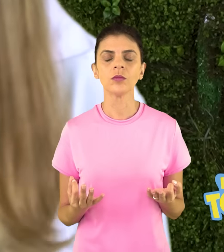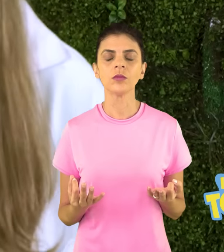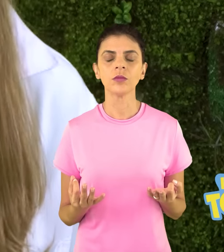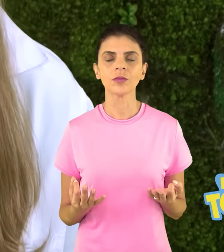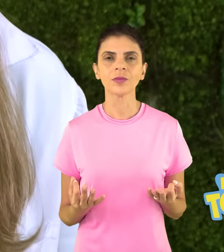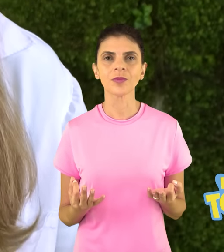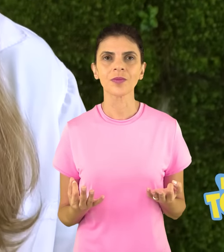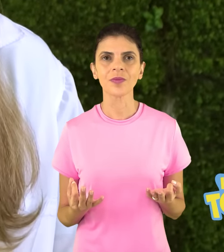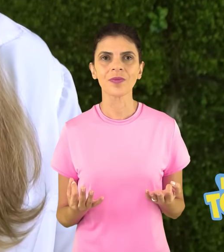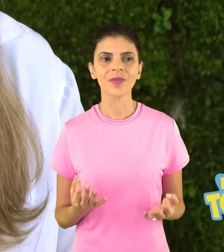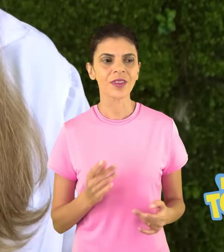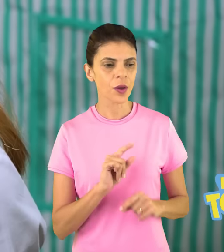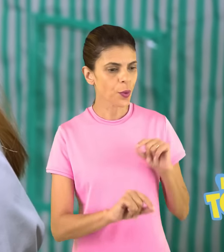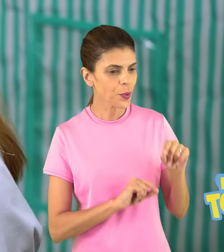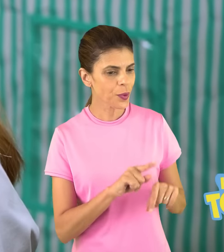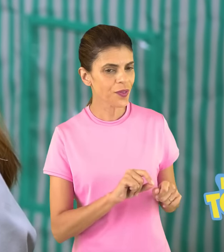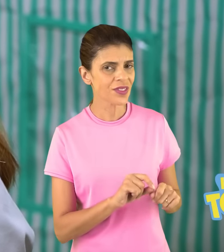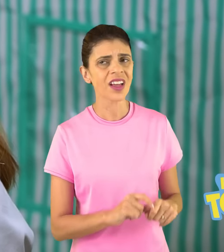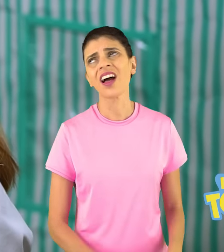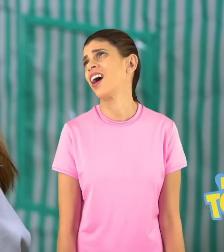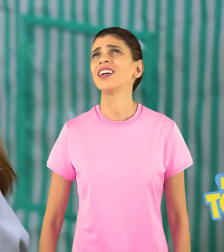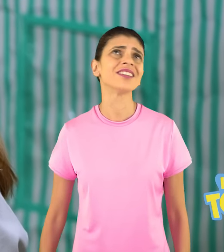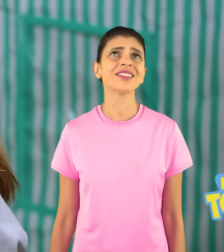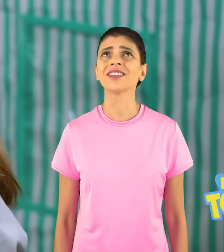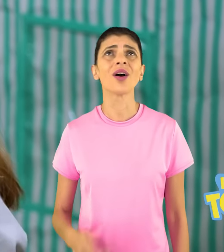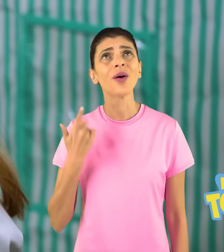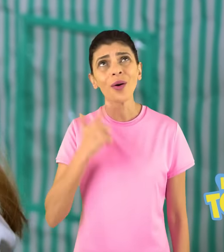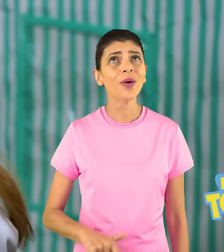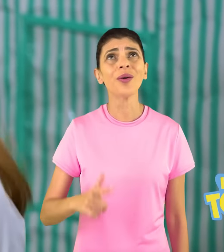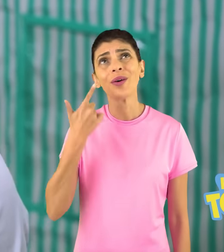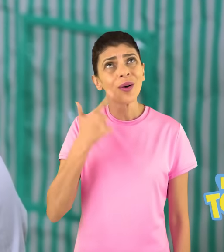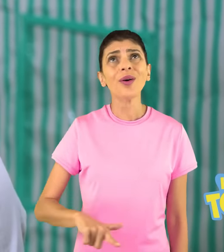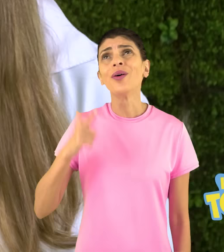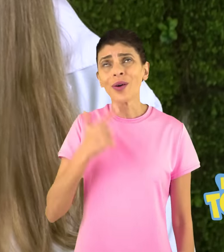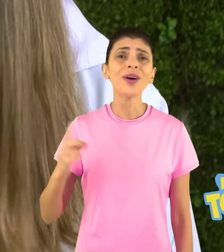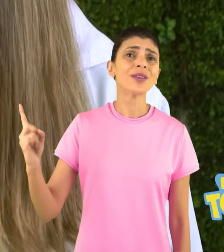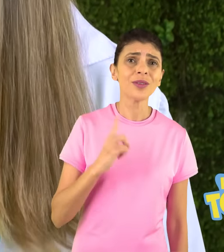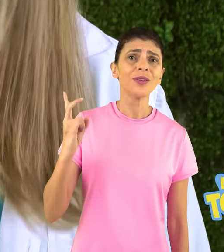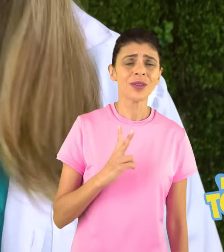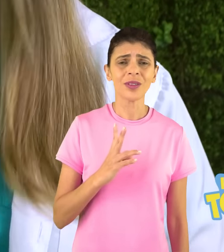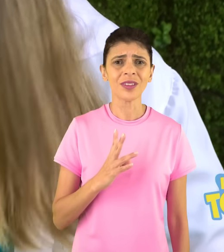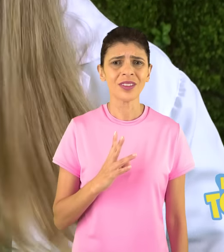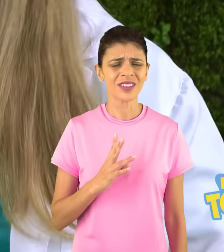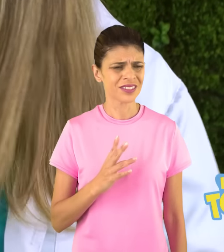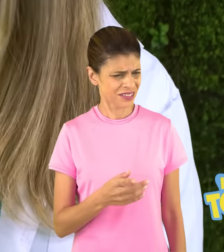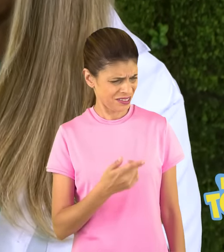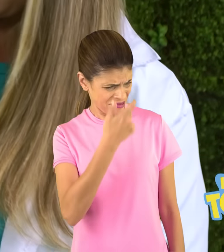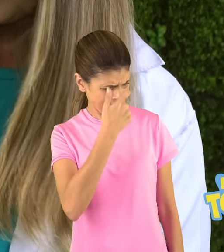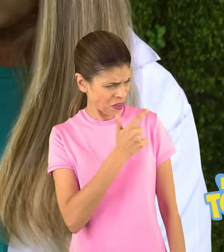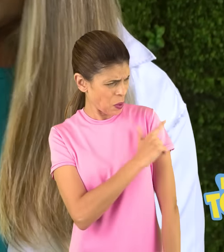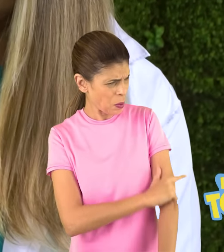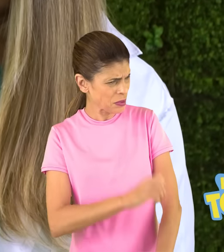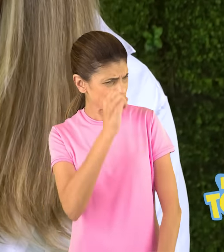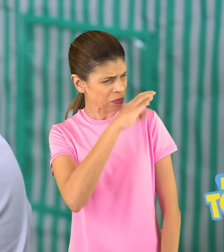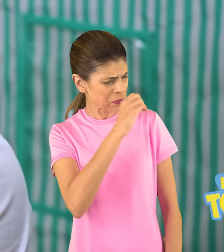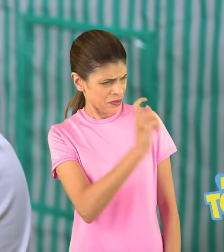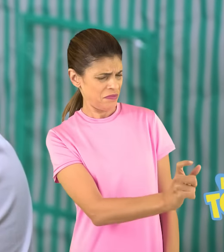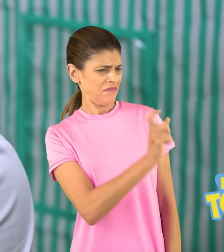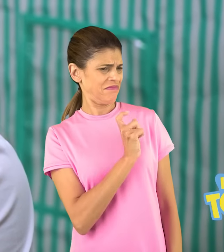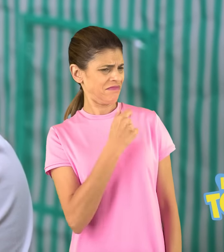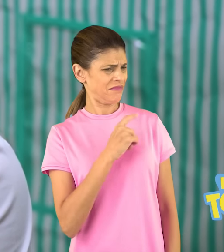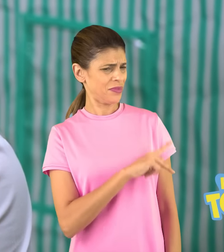Oi Ana, tá fazendo o que? Ah, não. Outra pessoa. O que você... Isso são modos de falar com a sua professora, Ana?